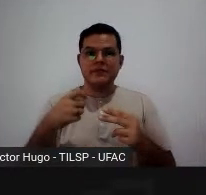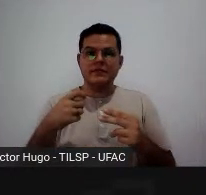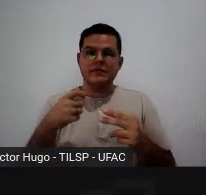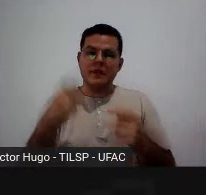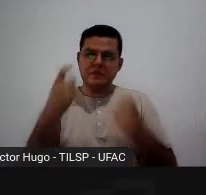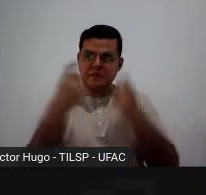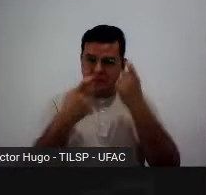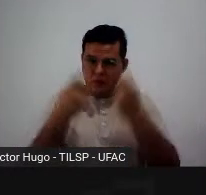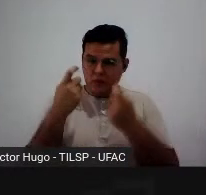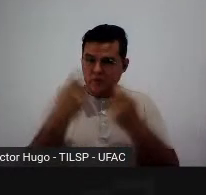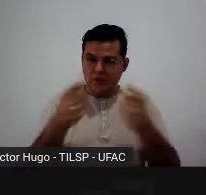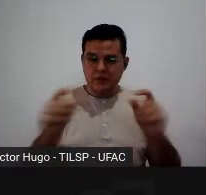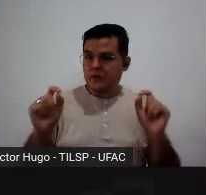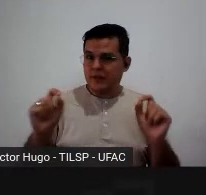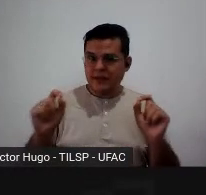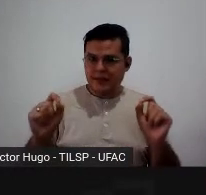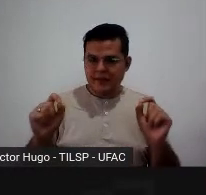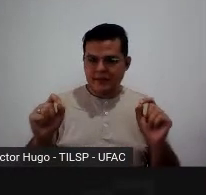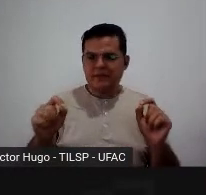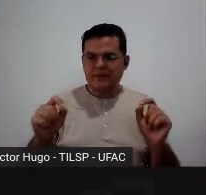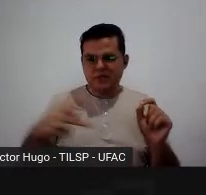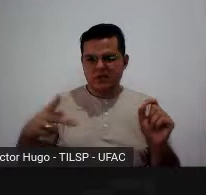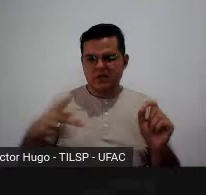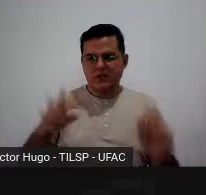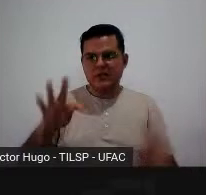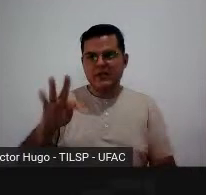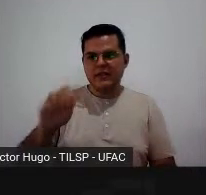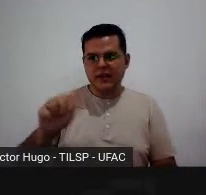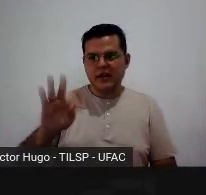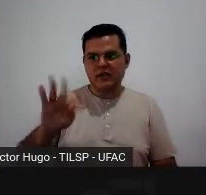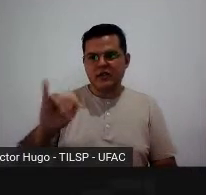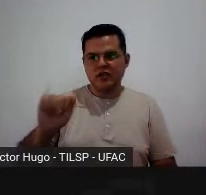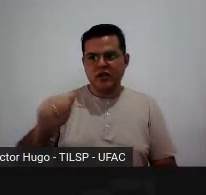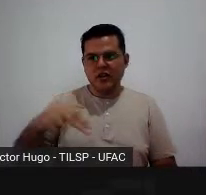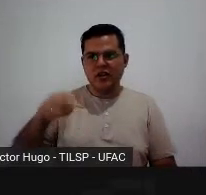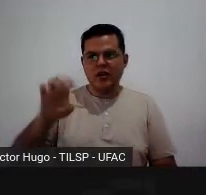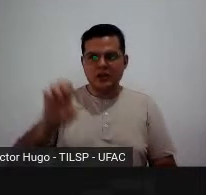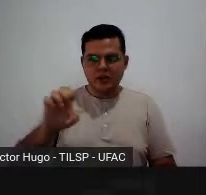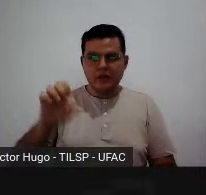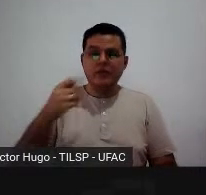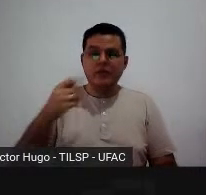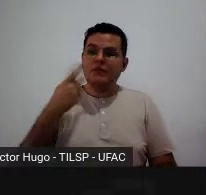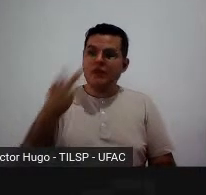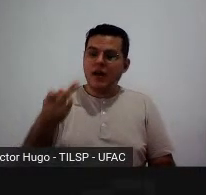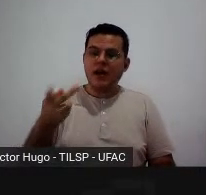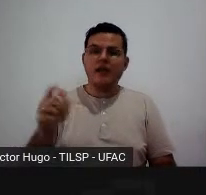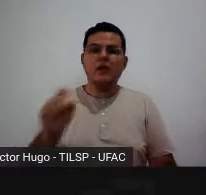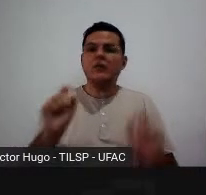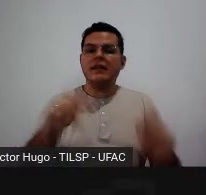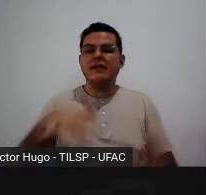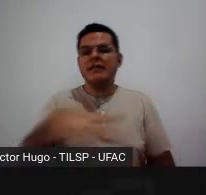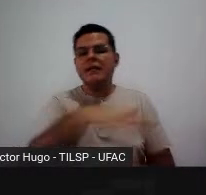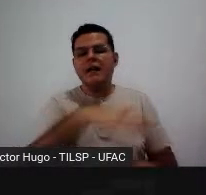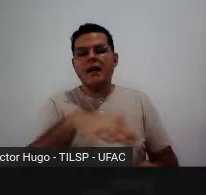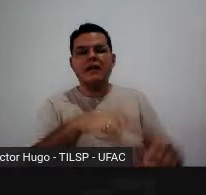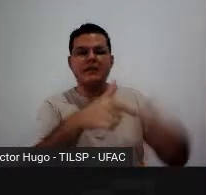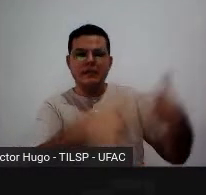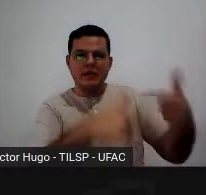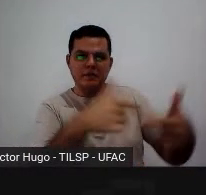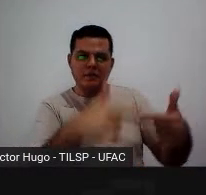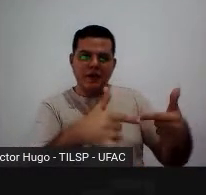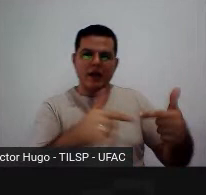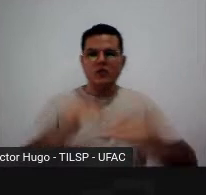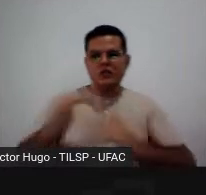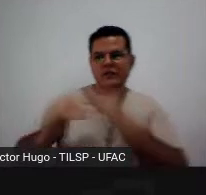fala aqui do mercado de trabalho, desenvolvimento econômico, veja que a